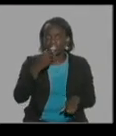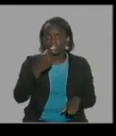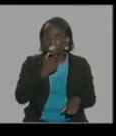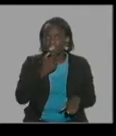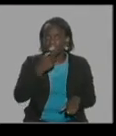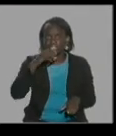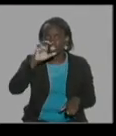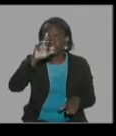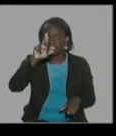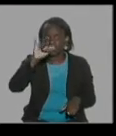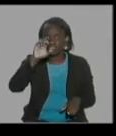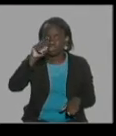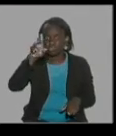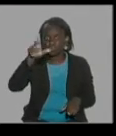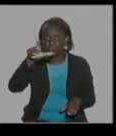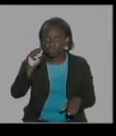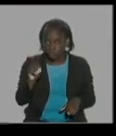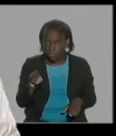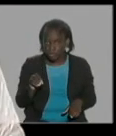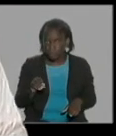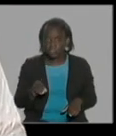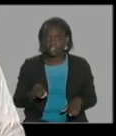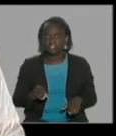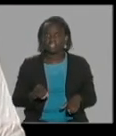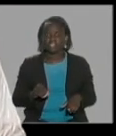chamam de inglês crioulo, né, o Pidgin English.